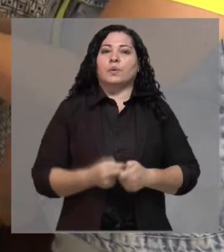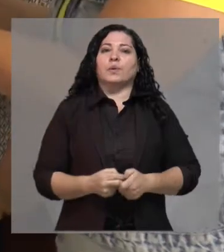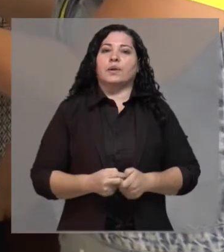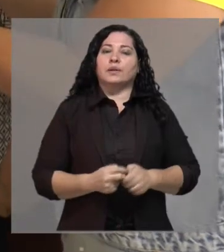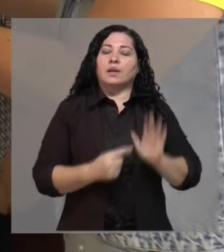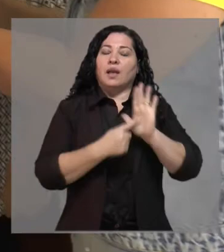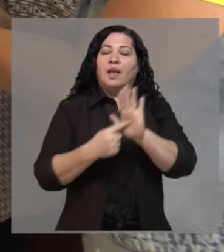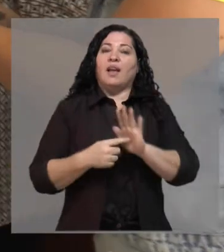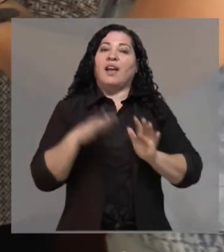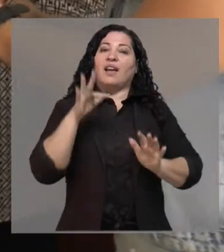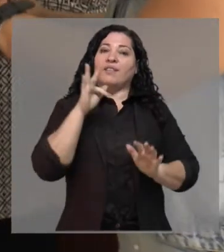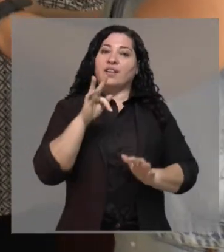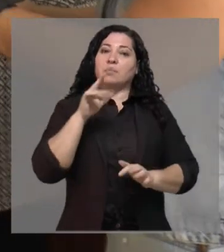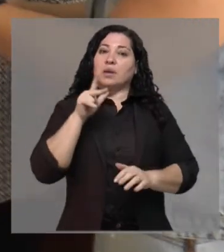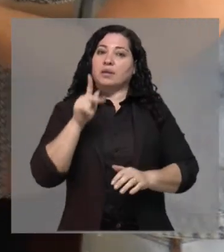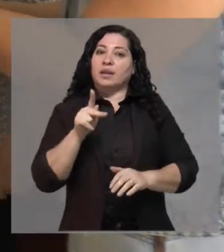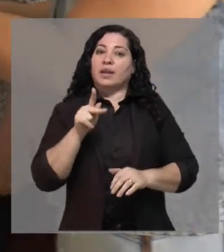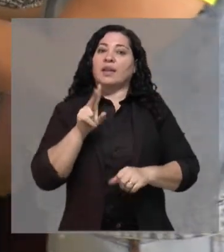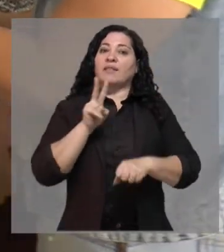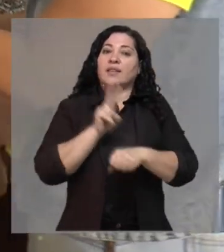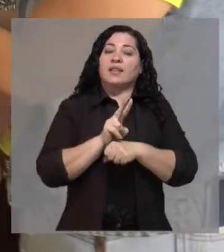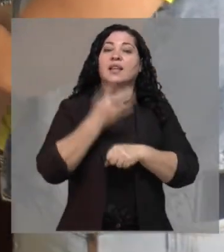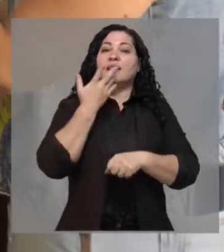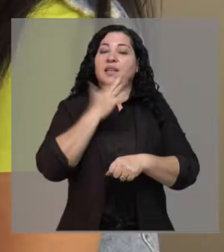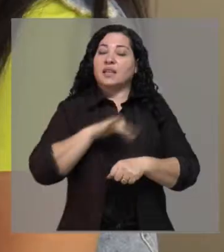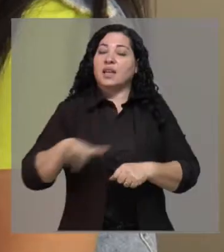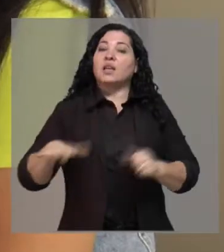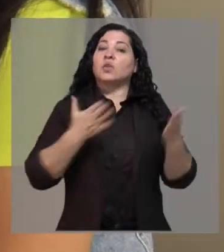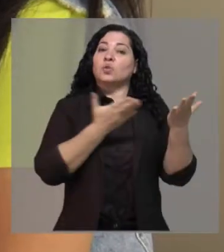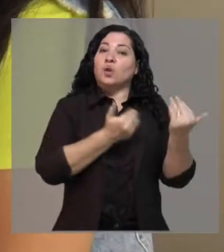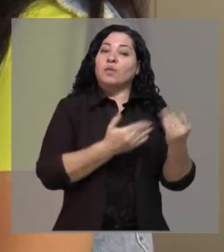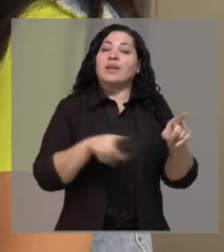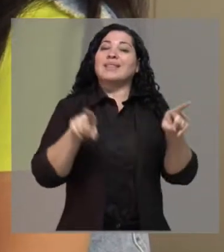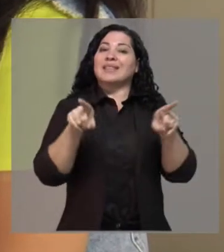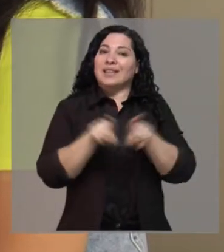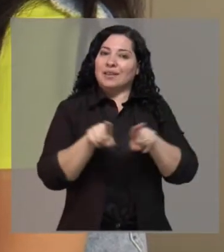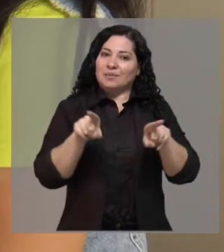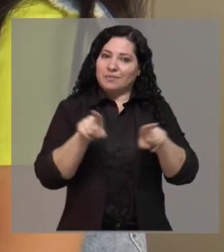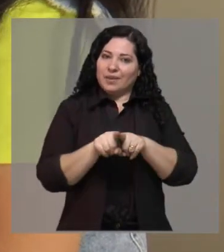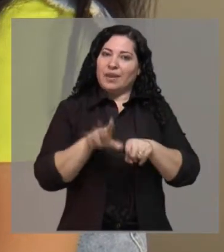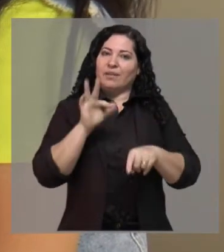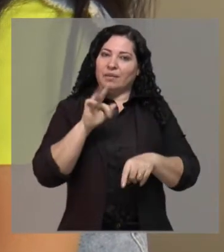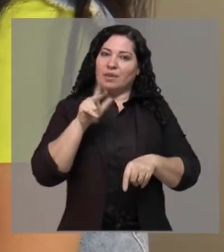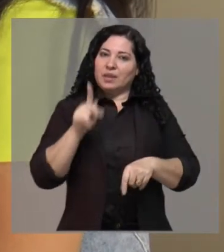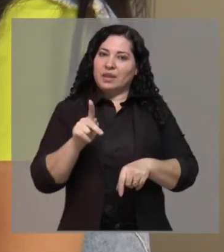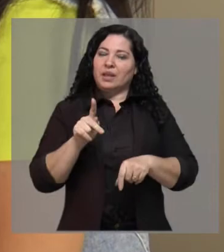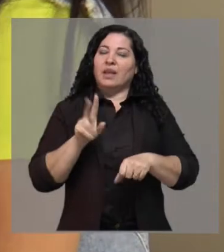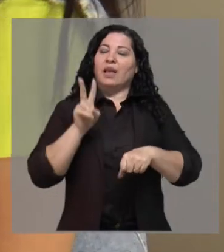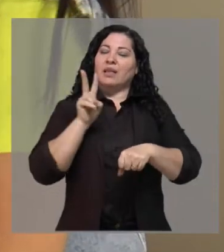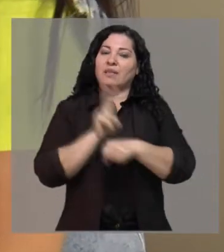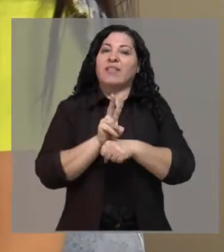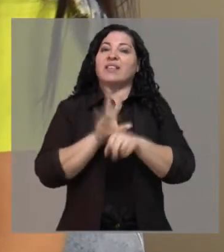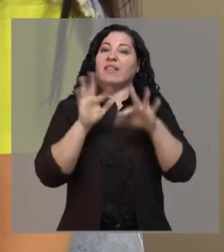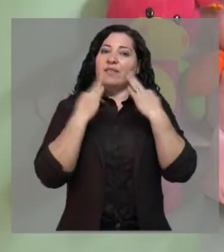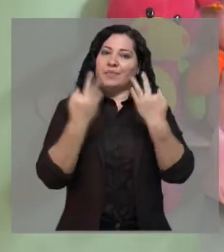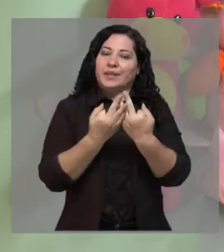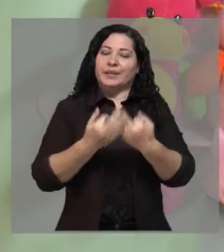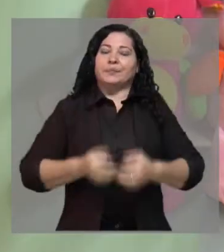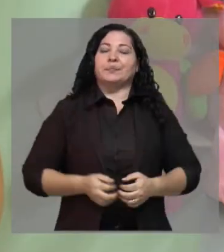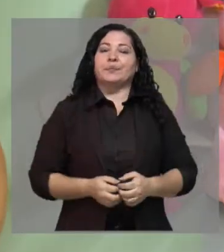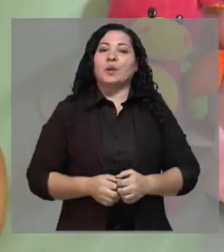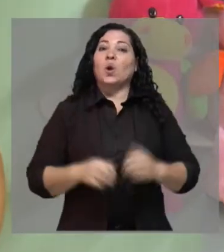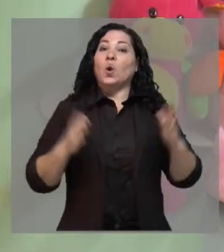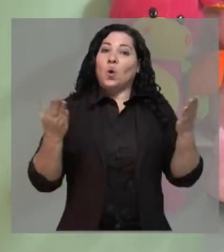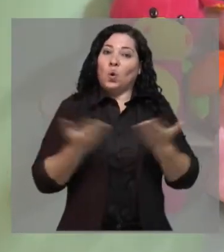estava representando a Frente Parlamentar em Defesa da Criança e do Adolescente e a Frente Parlamentar em Defesa da Família.